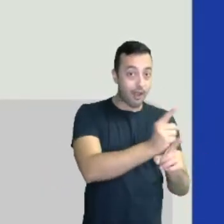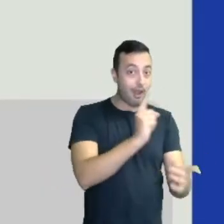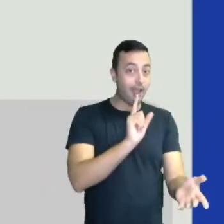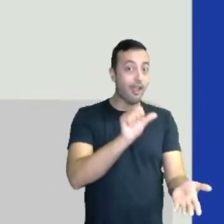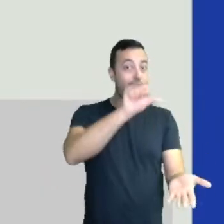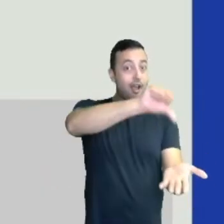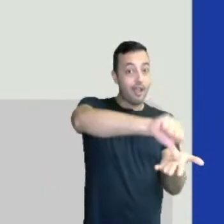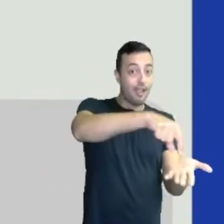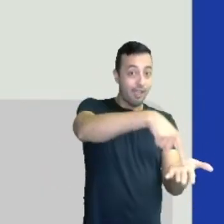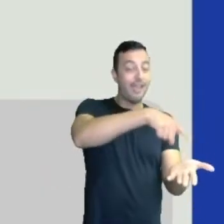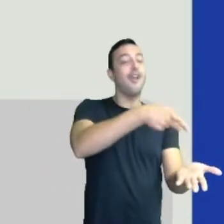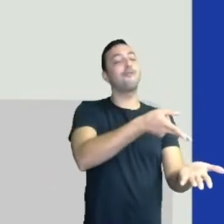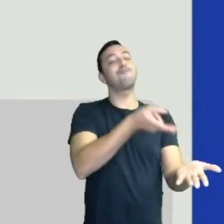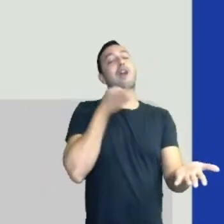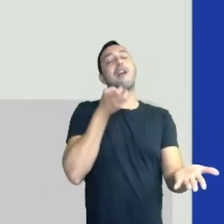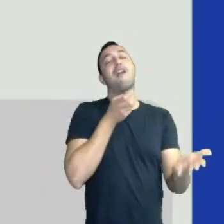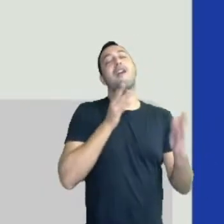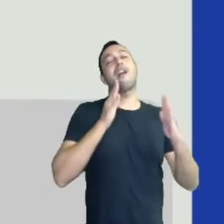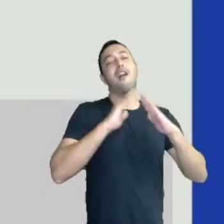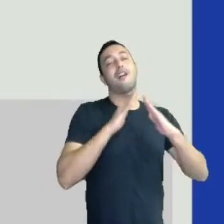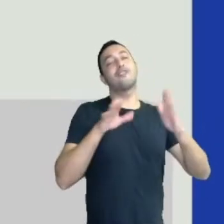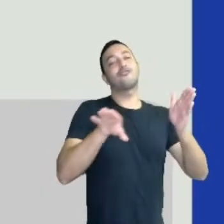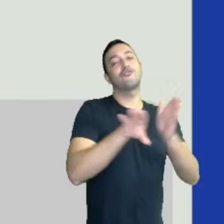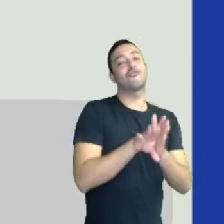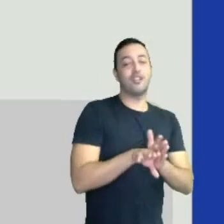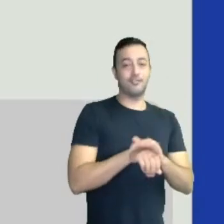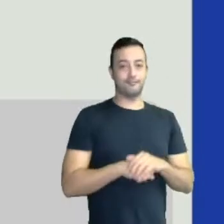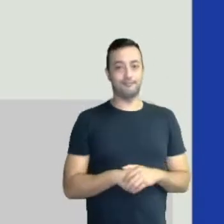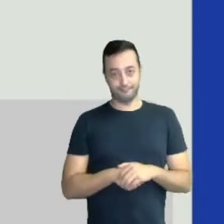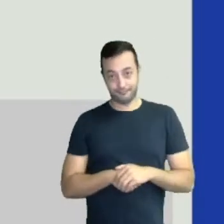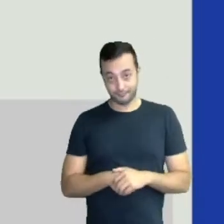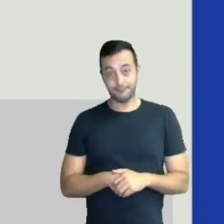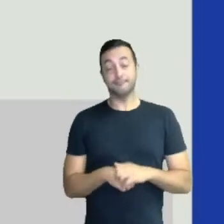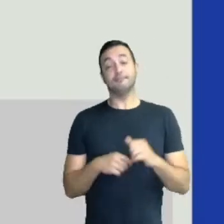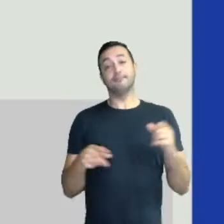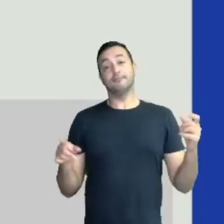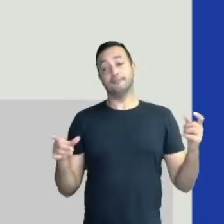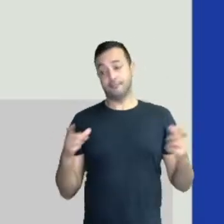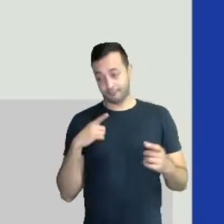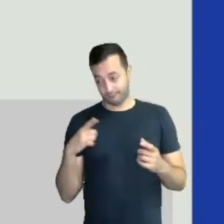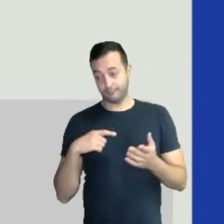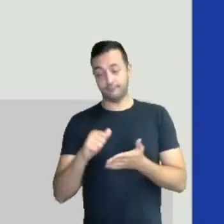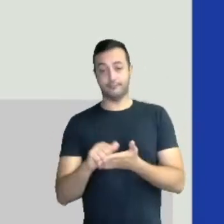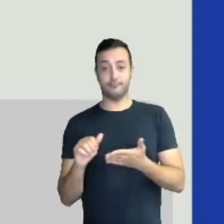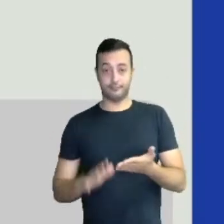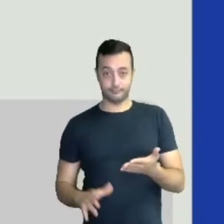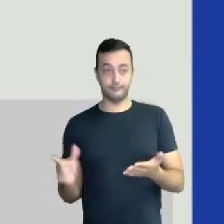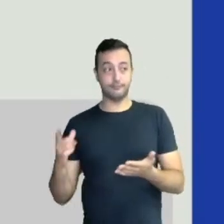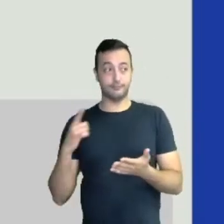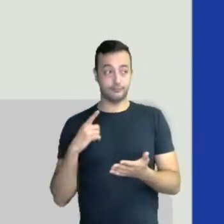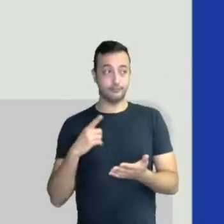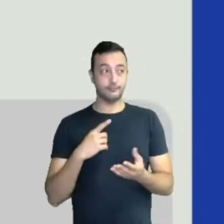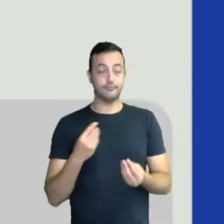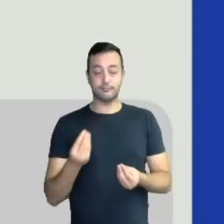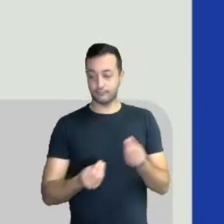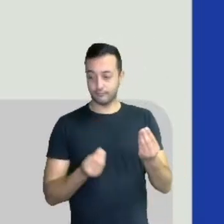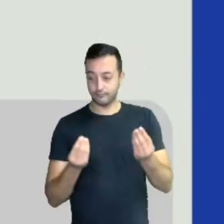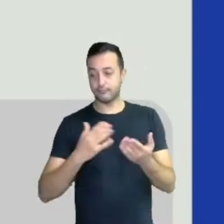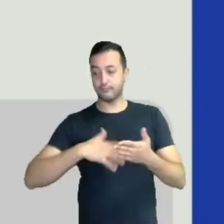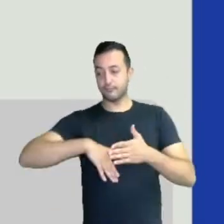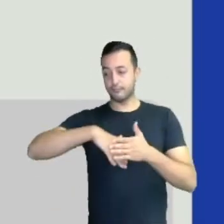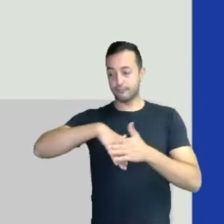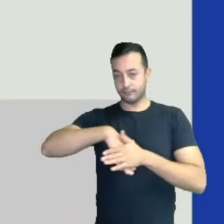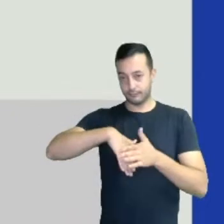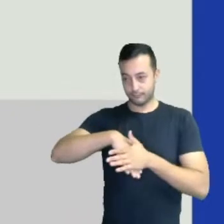usa para poder chegar em determinado local, tá bom? E aí eu trouxe essa atividadezinha, ó. O estádio de